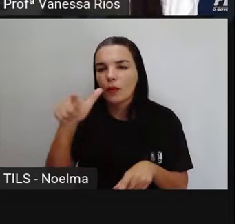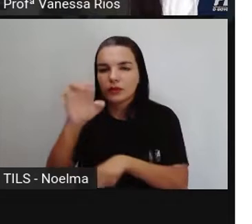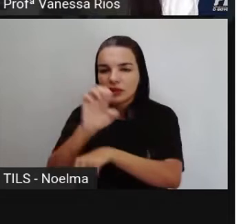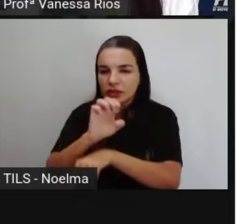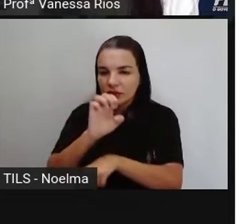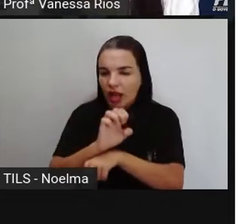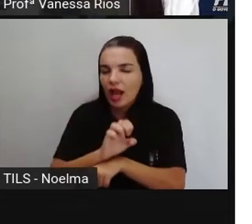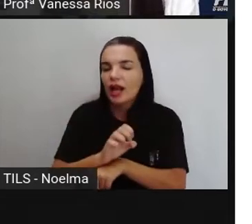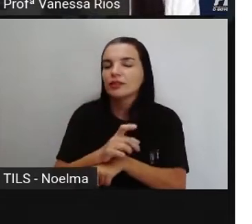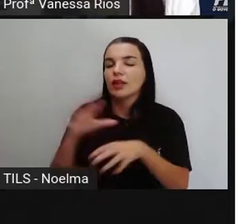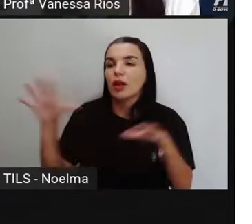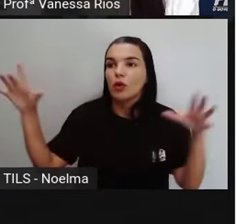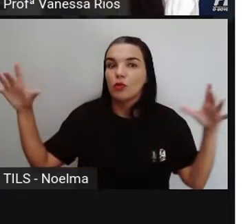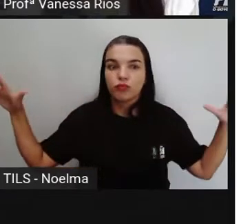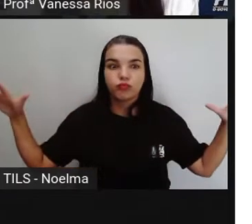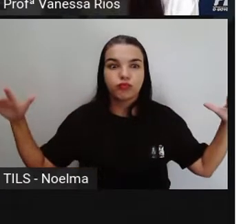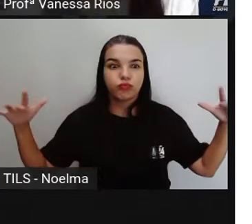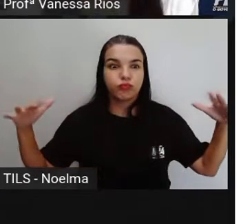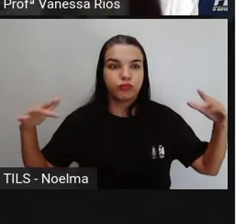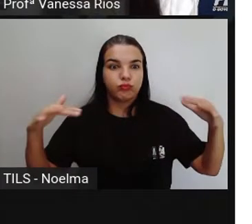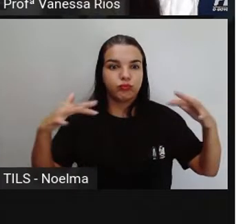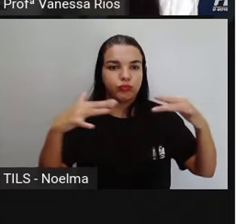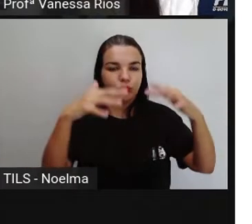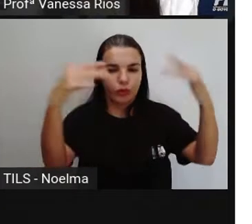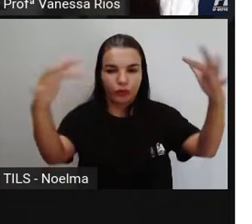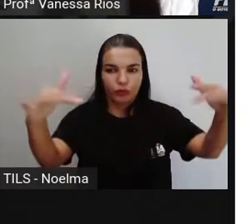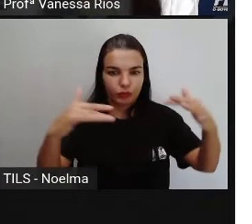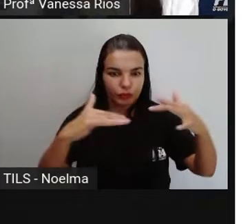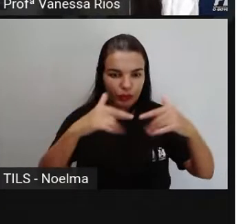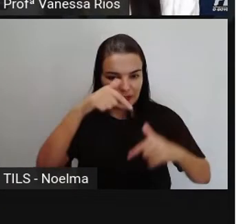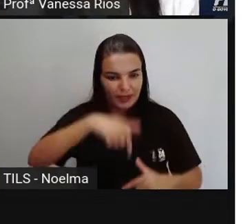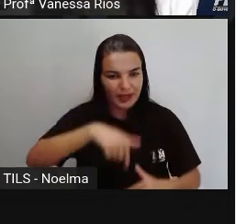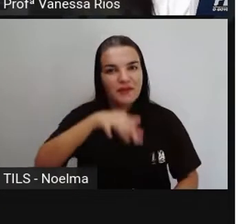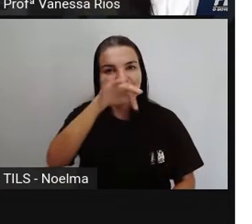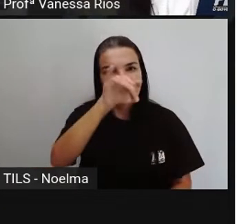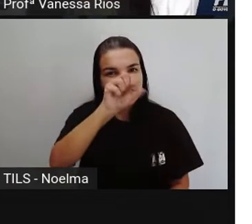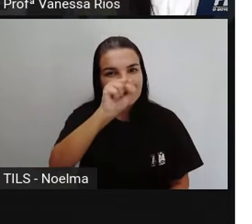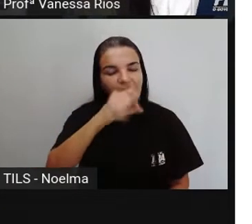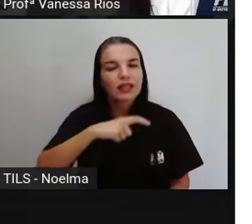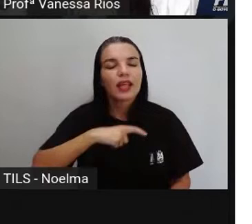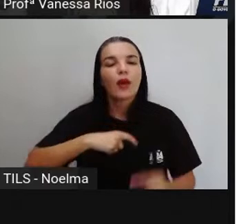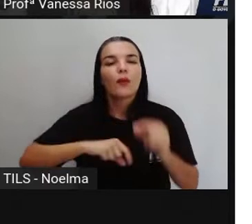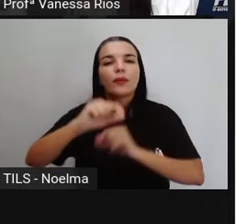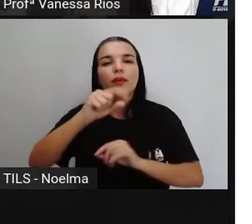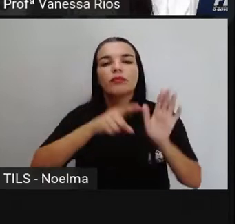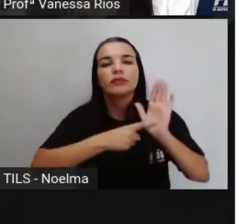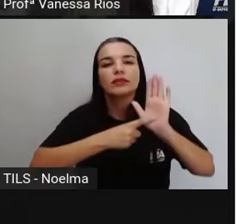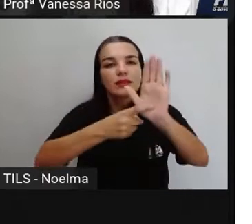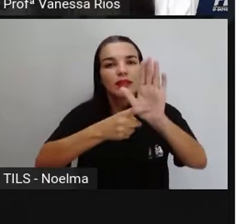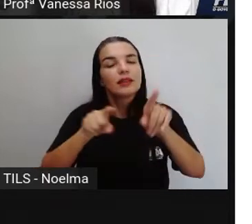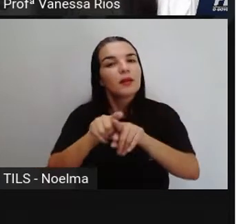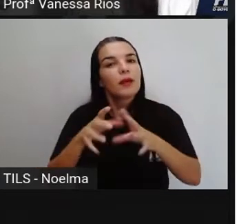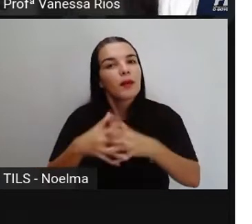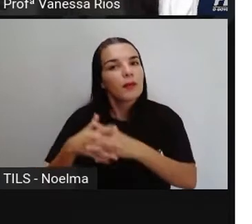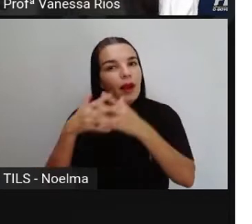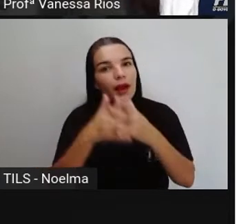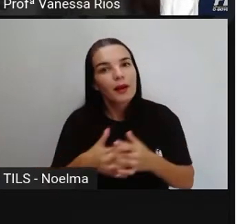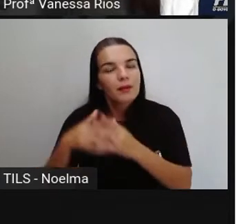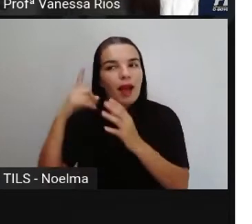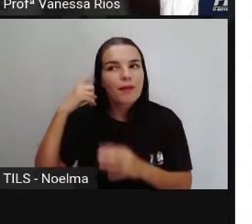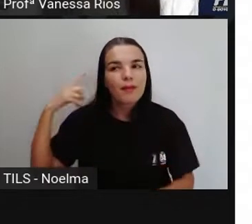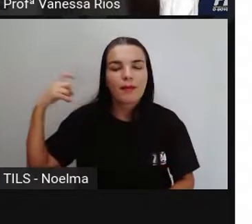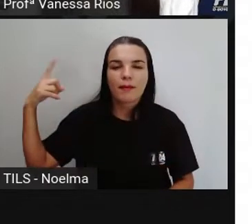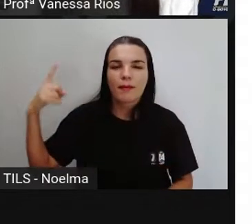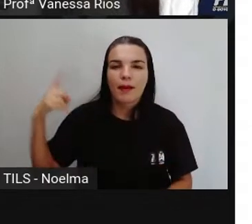Brasil. Reúne também um número muito grande de pessoas. Tem como destaque a utilização do trio elétrico, é uma festa